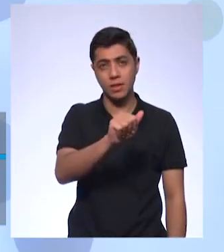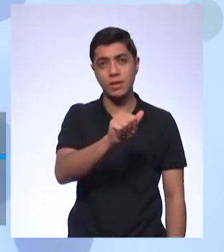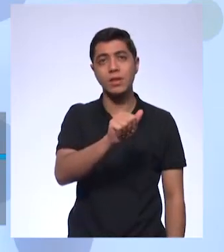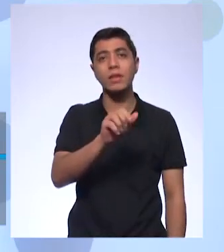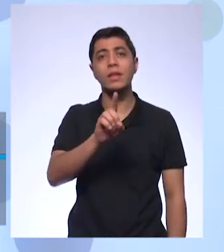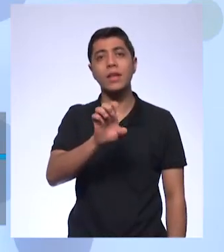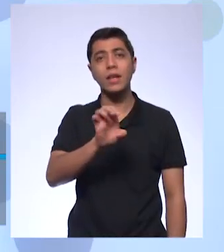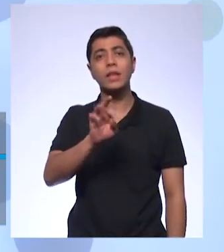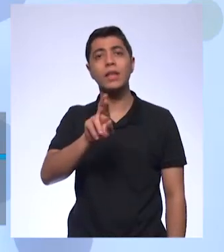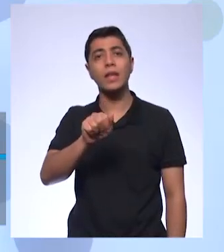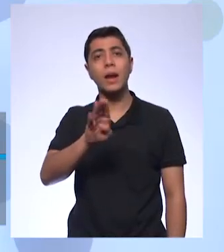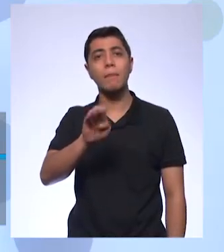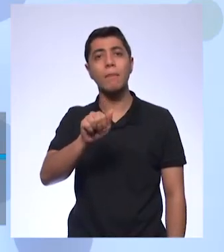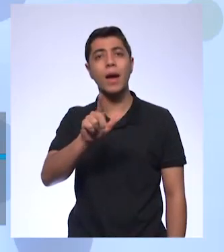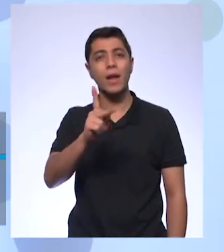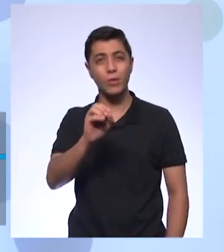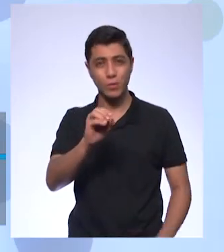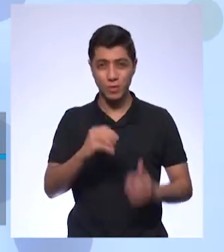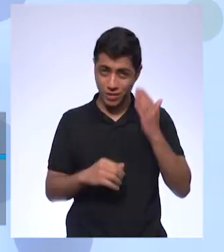nesse momento, tá?